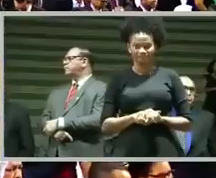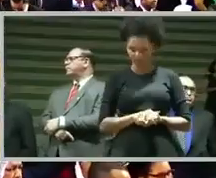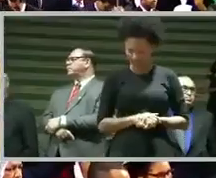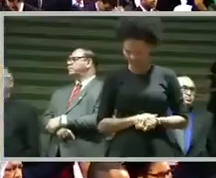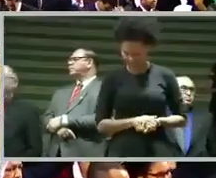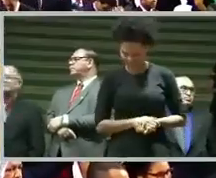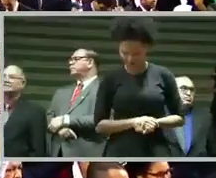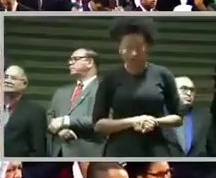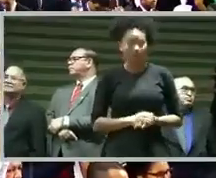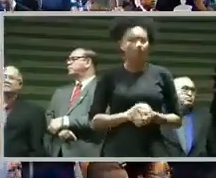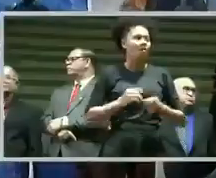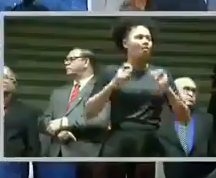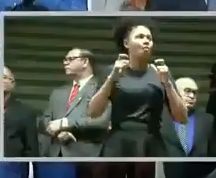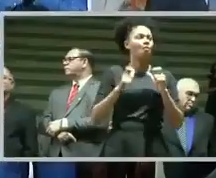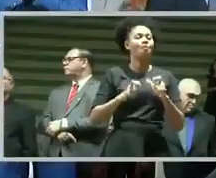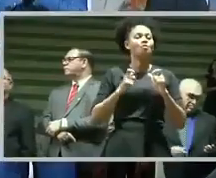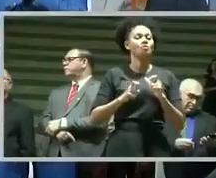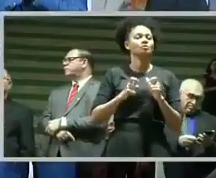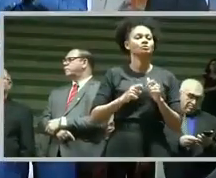Onde está a primeira pessoa